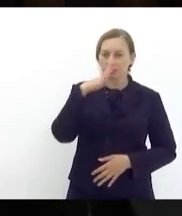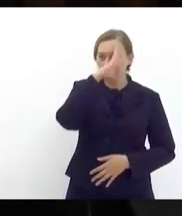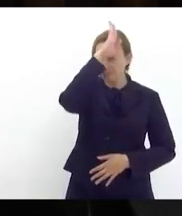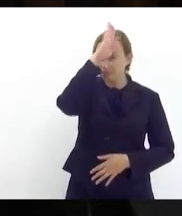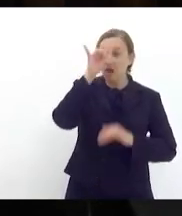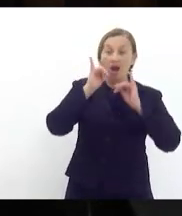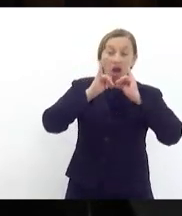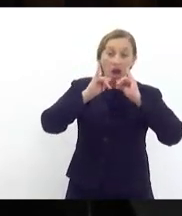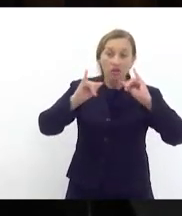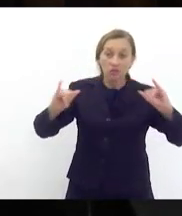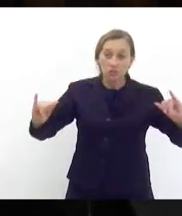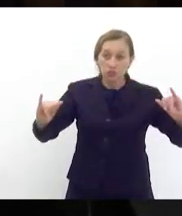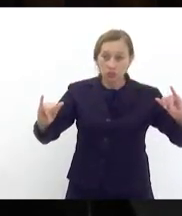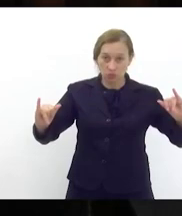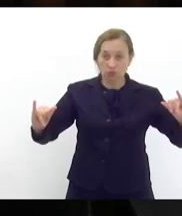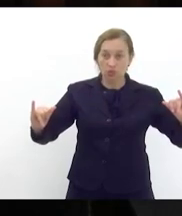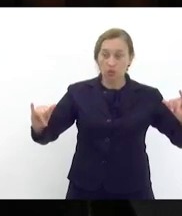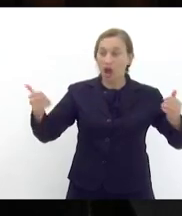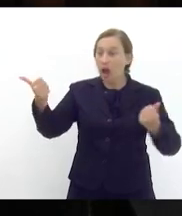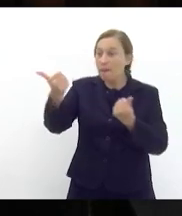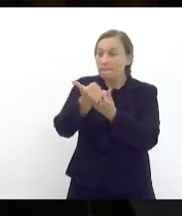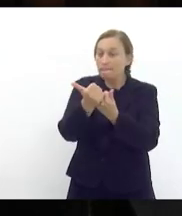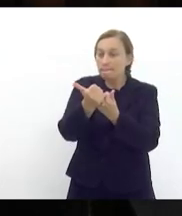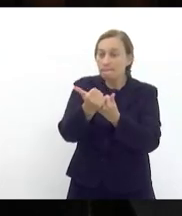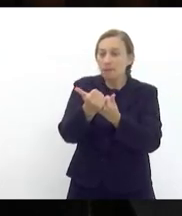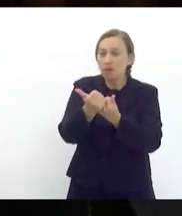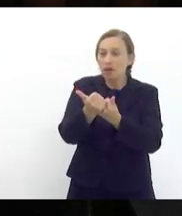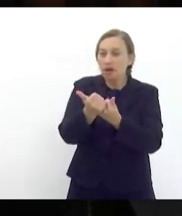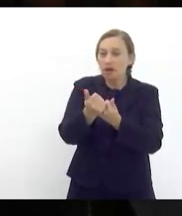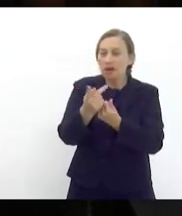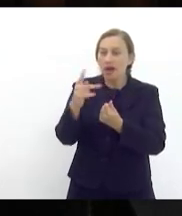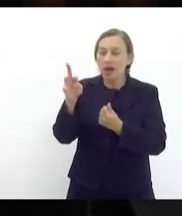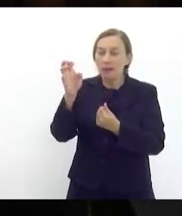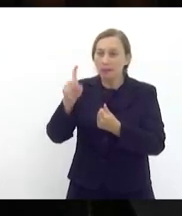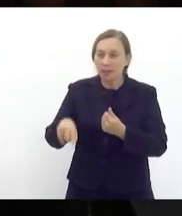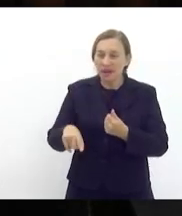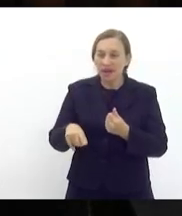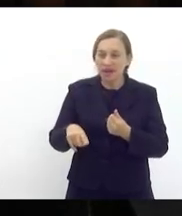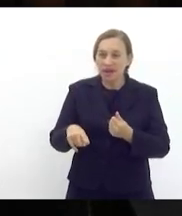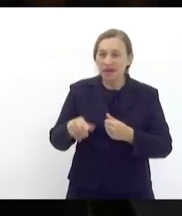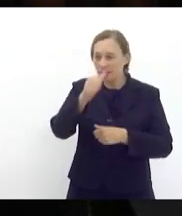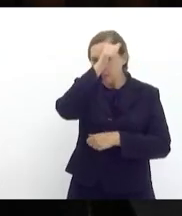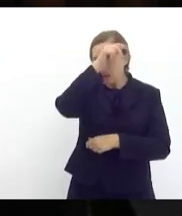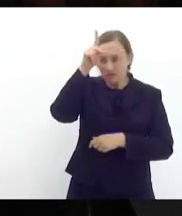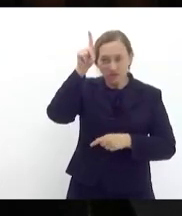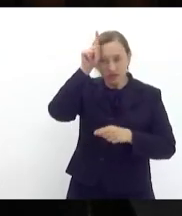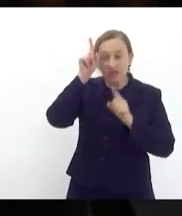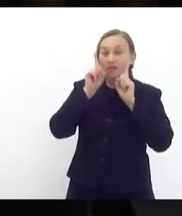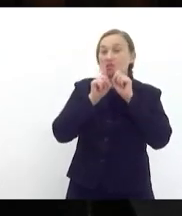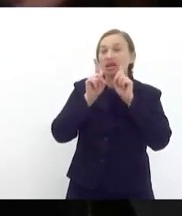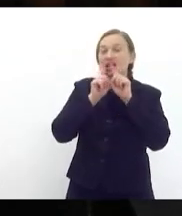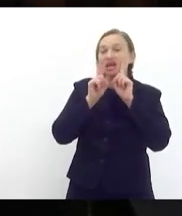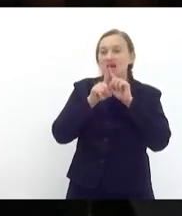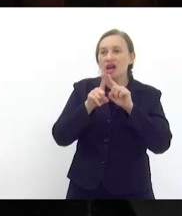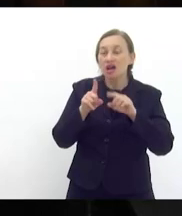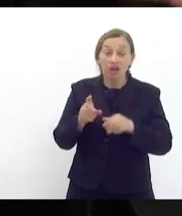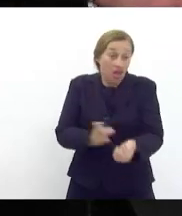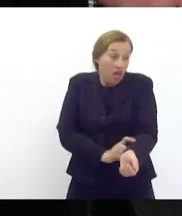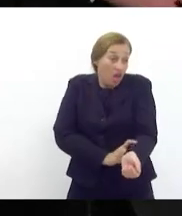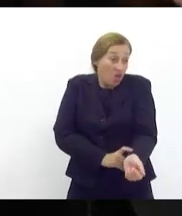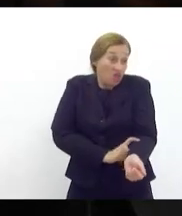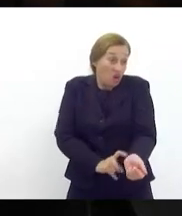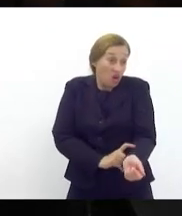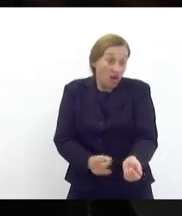anunciou e declarou apoio a nossa pré-candidatura a prefeito de Maricá. Está desesperado